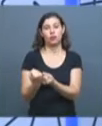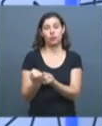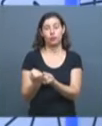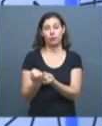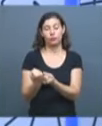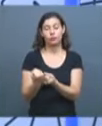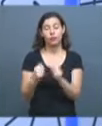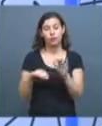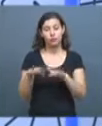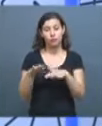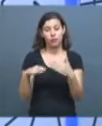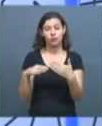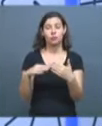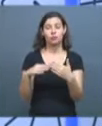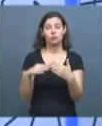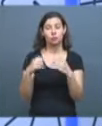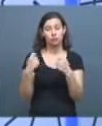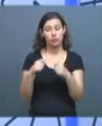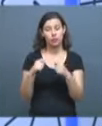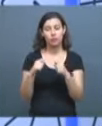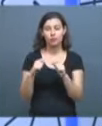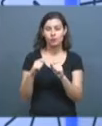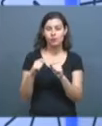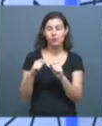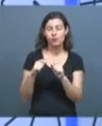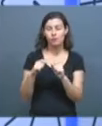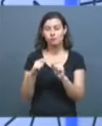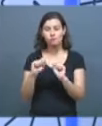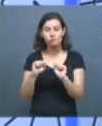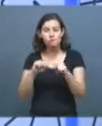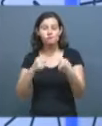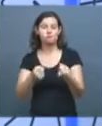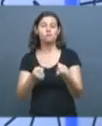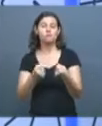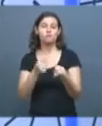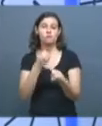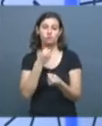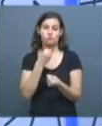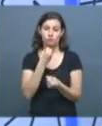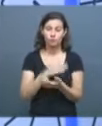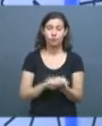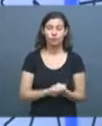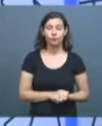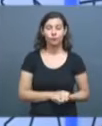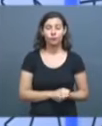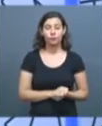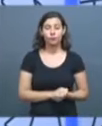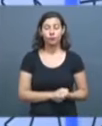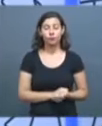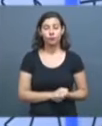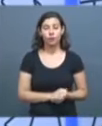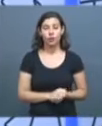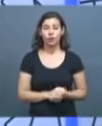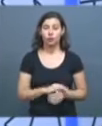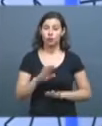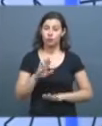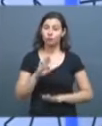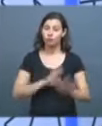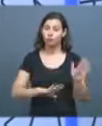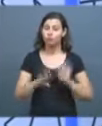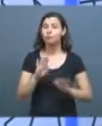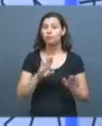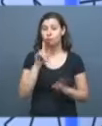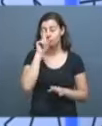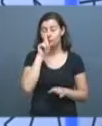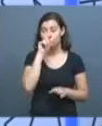meio. Isso é um universo amplo, uma discussão muito profunda nesse sentido, mas é muito perigoso. Eu vejo